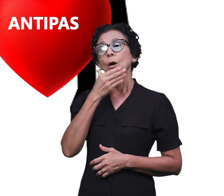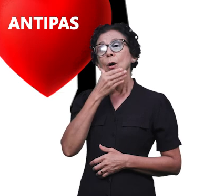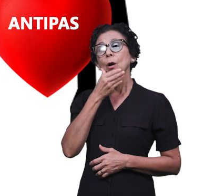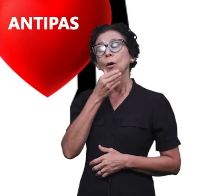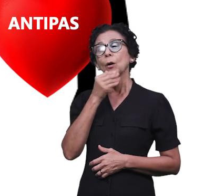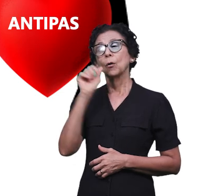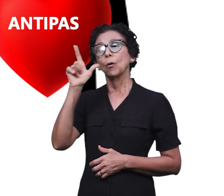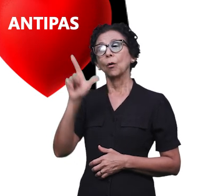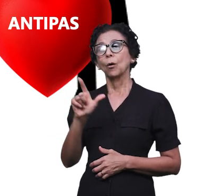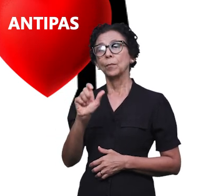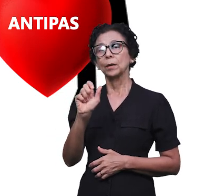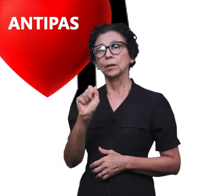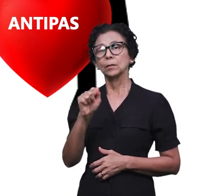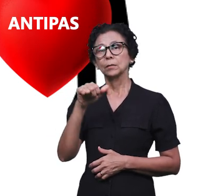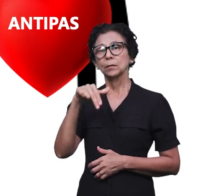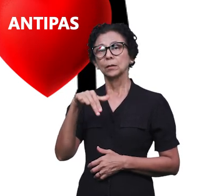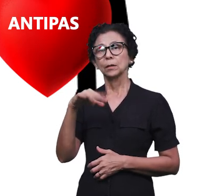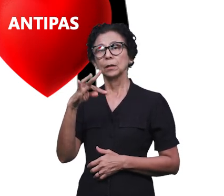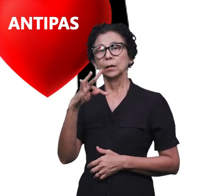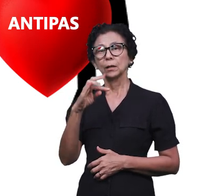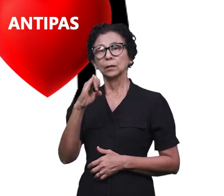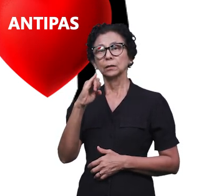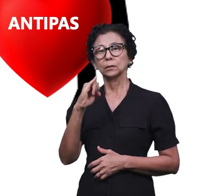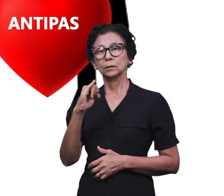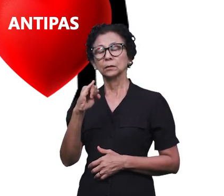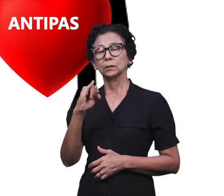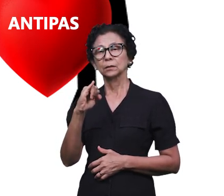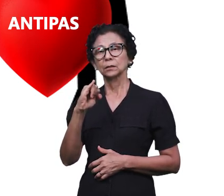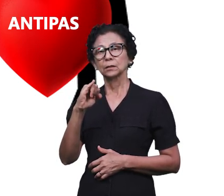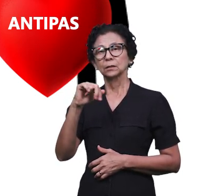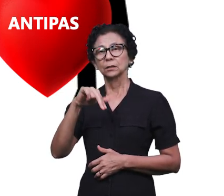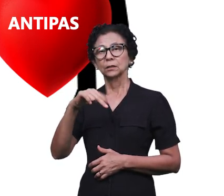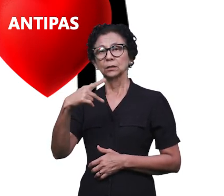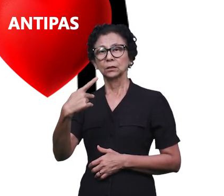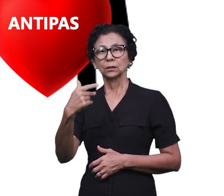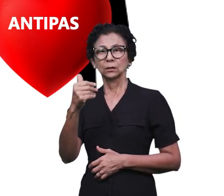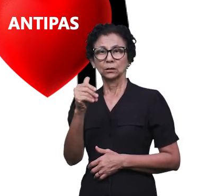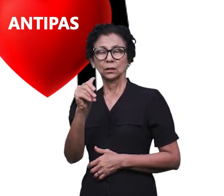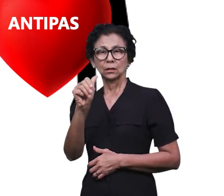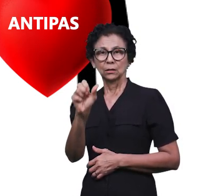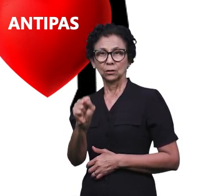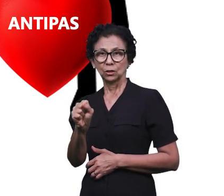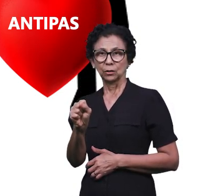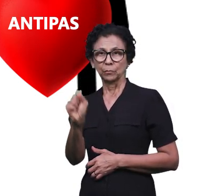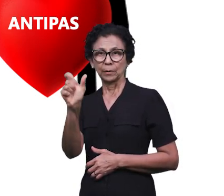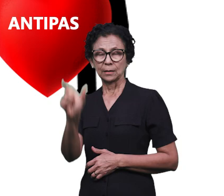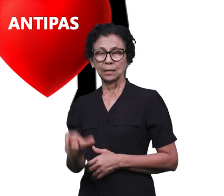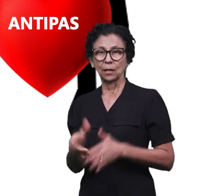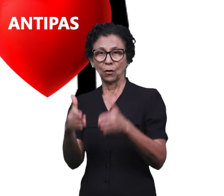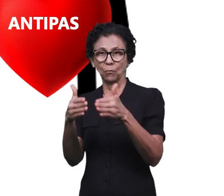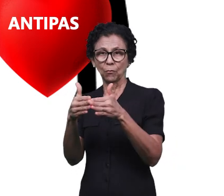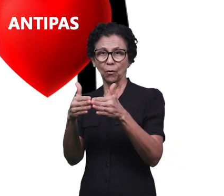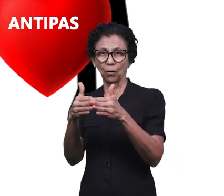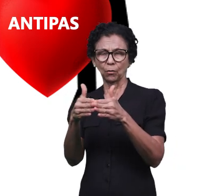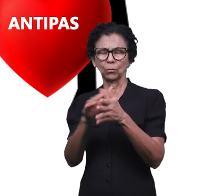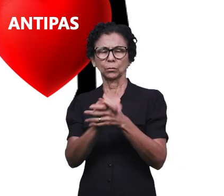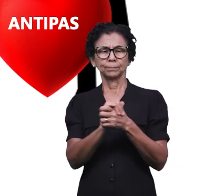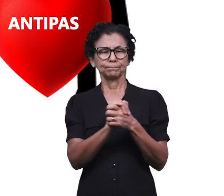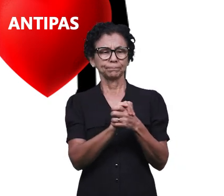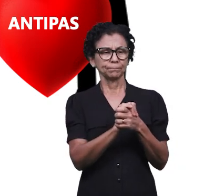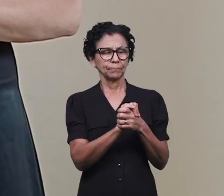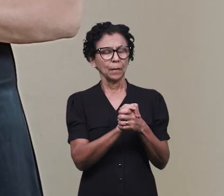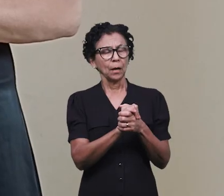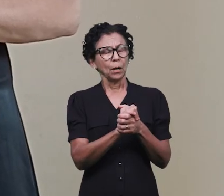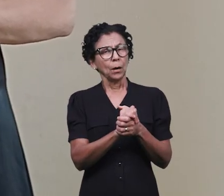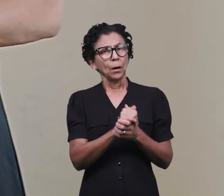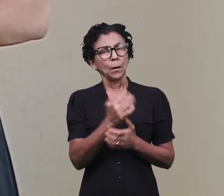que é o ponto focal da aula. Toda vez que nós vamos dar aula, nós precisamos pensar: o